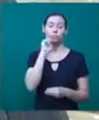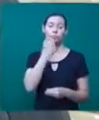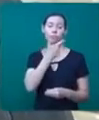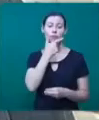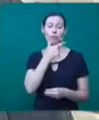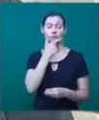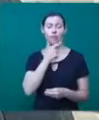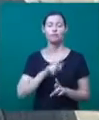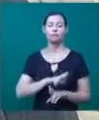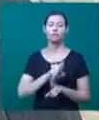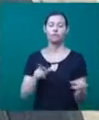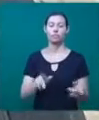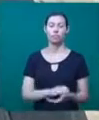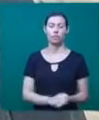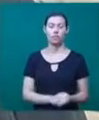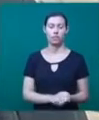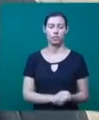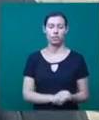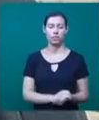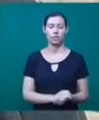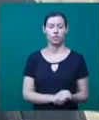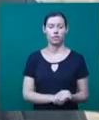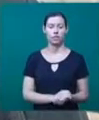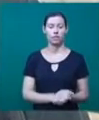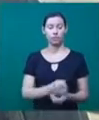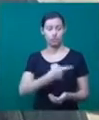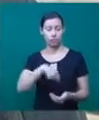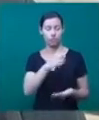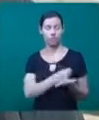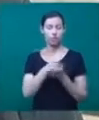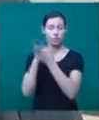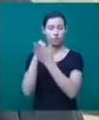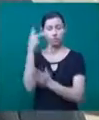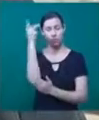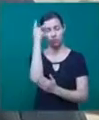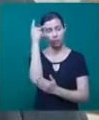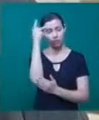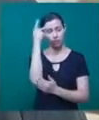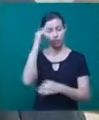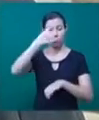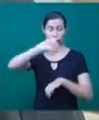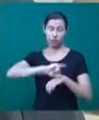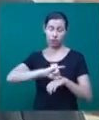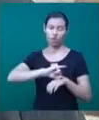em São Paulo, está levando o produto daqui para lá, porque, infelizmente, na capital